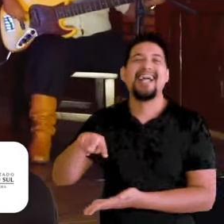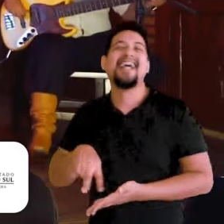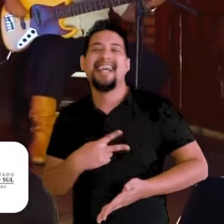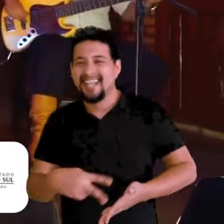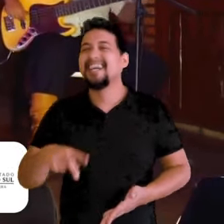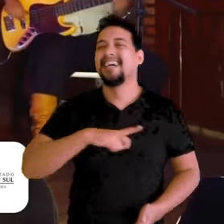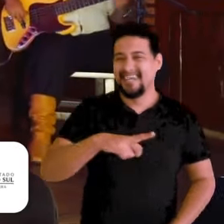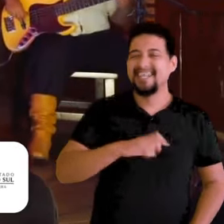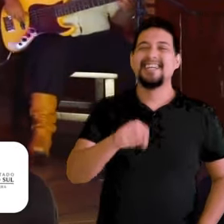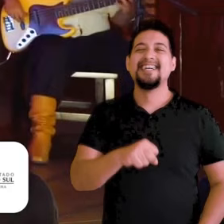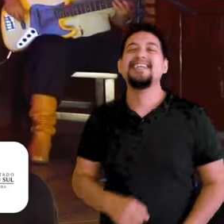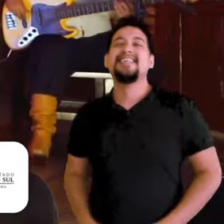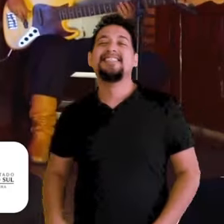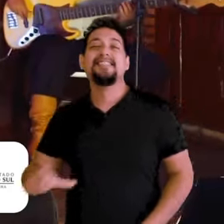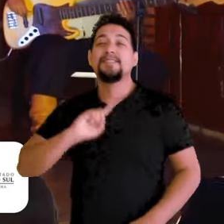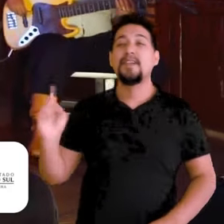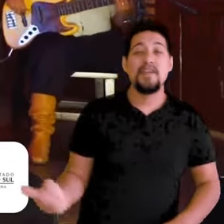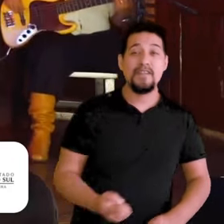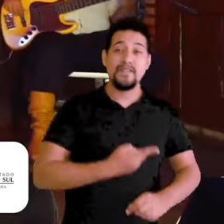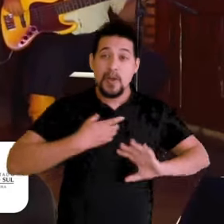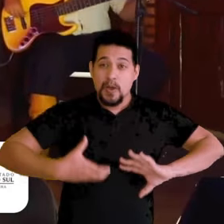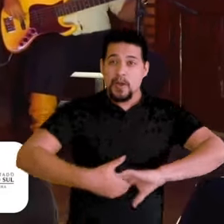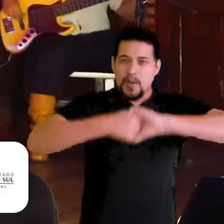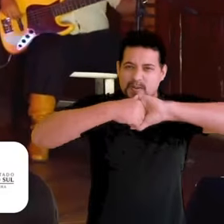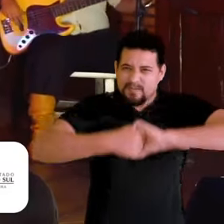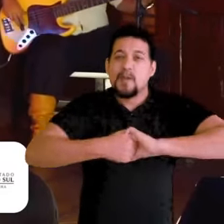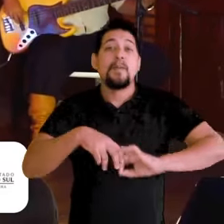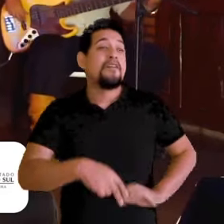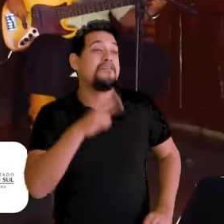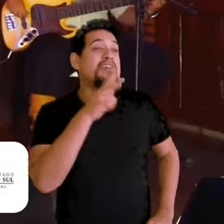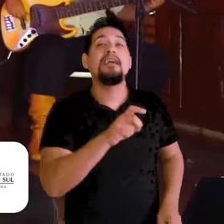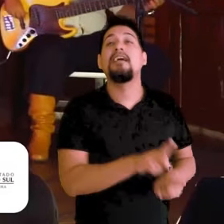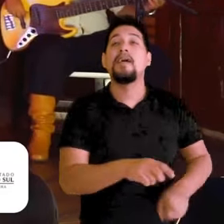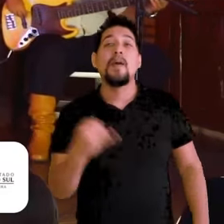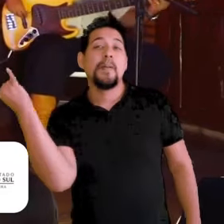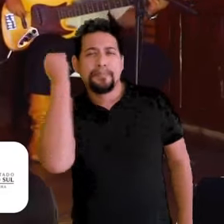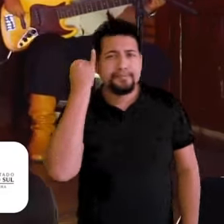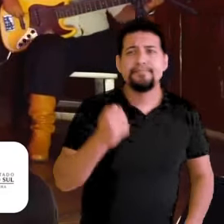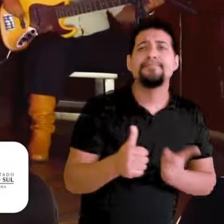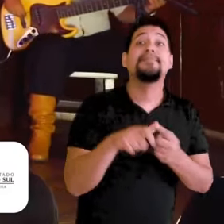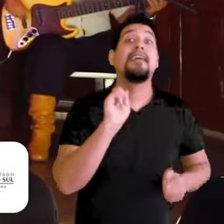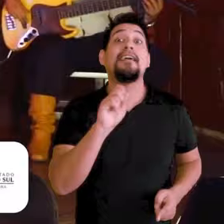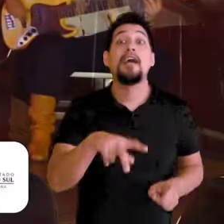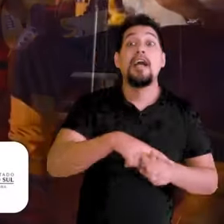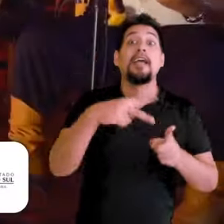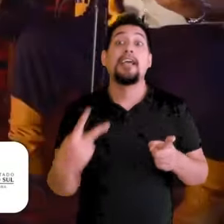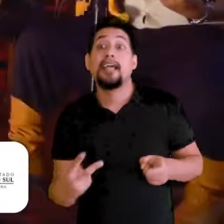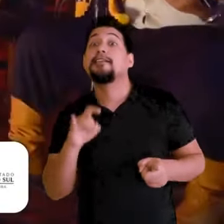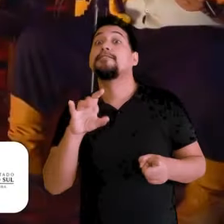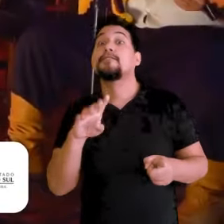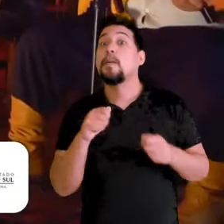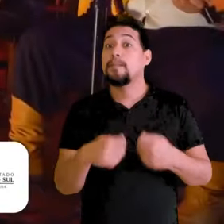enquanto égua der cria. Voltemos junto peleando, sabe quem procha primeiro. Gineteada só